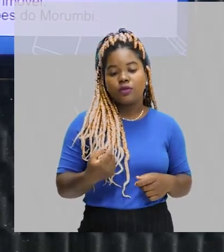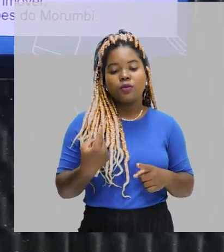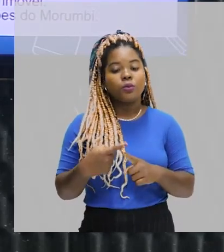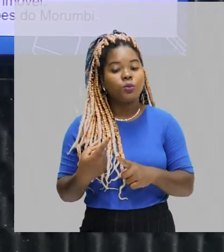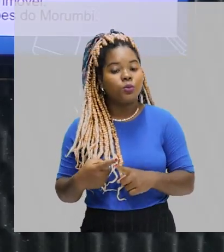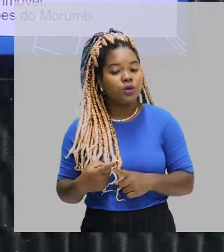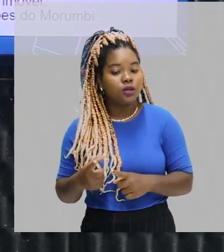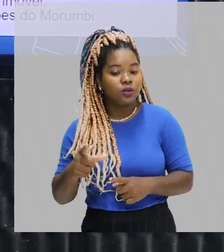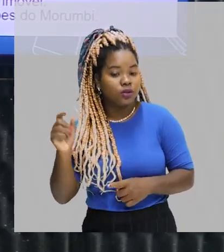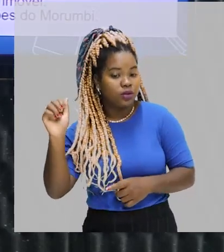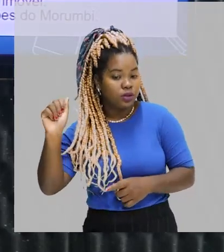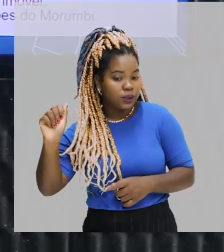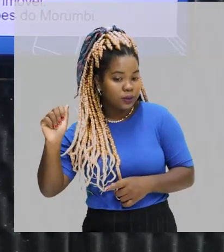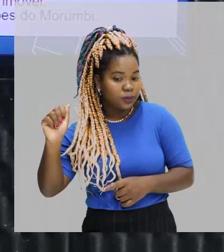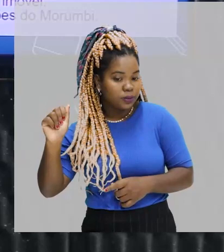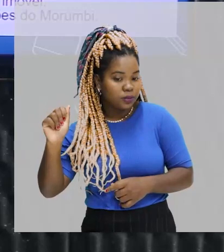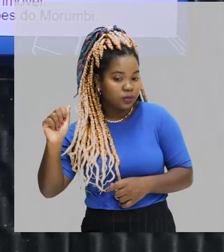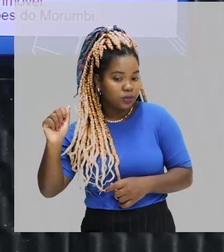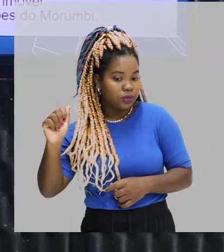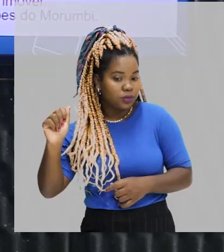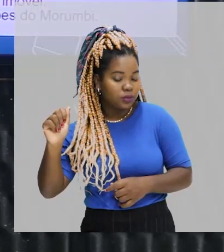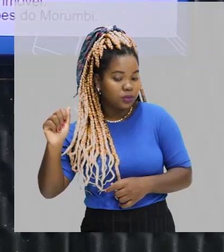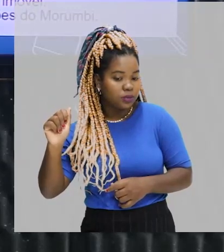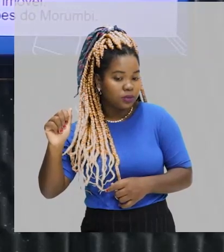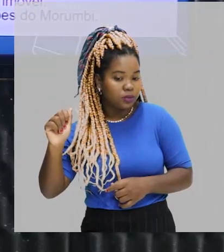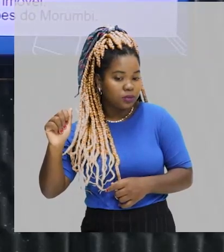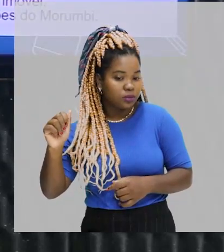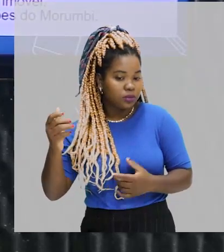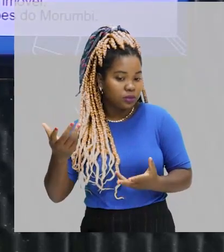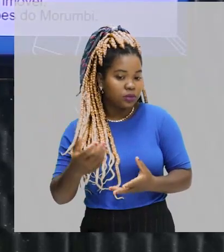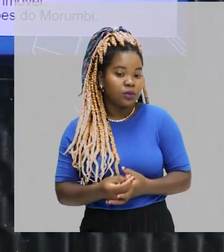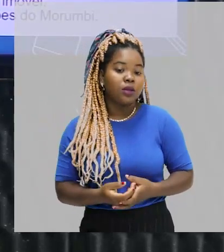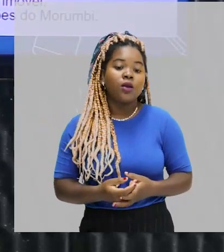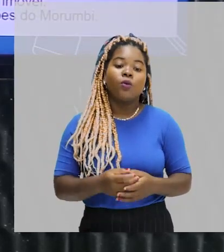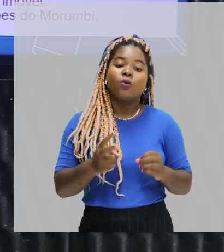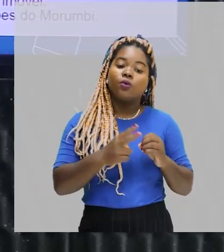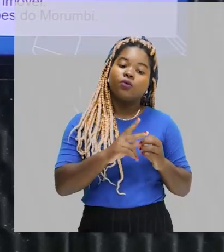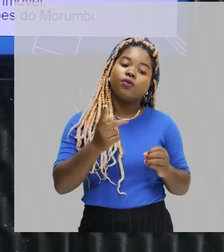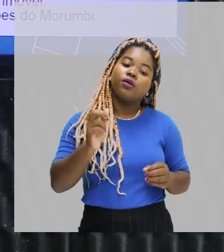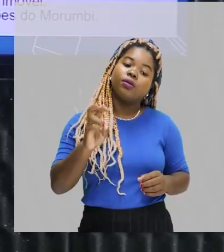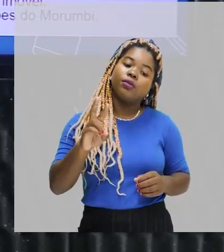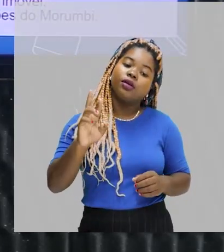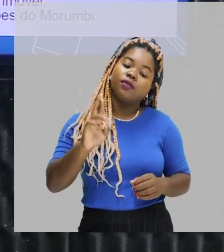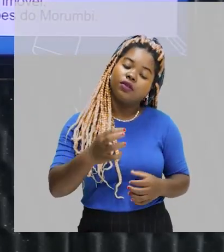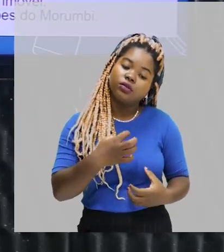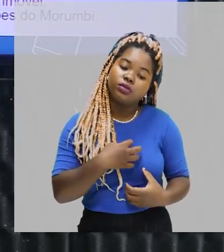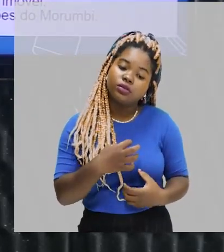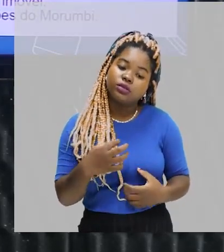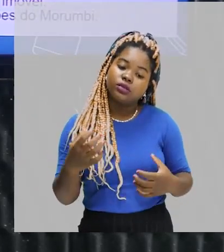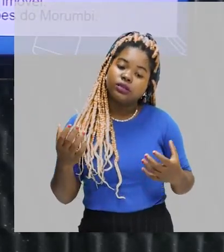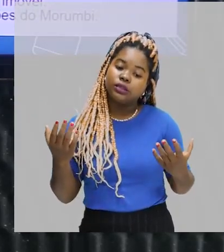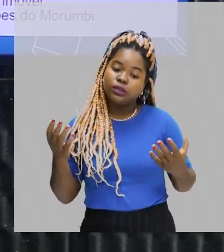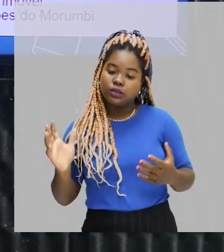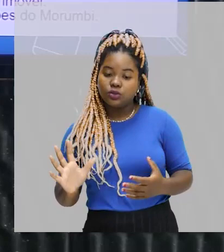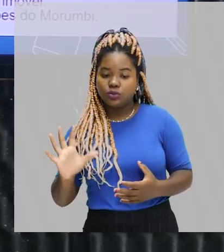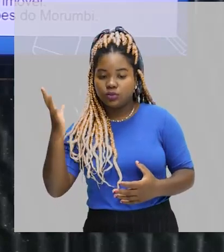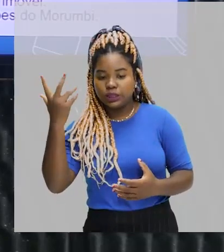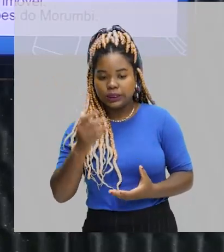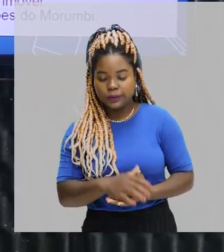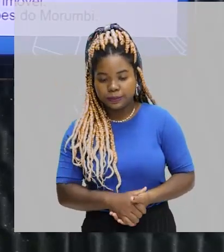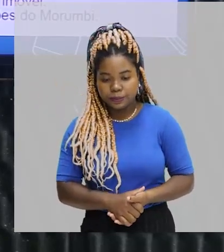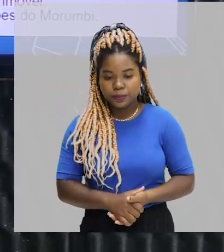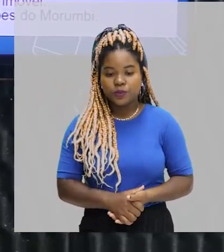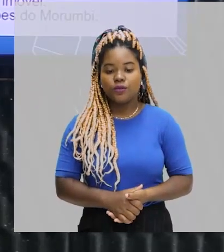no sentido de existir é impessoal. Como eu disse, ele é considerado defectivo